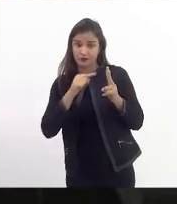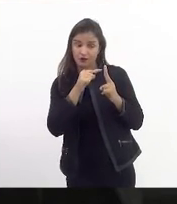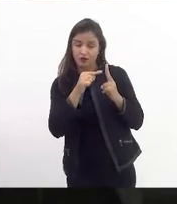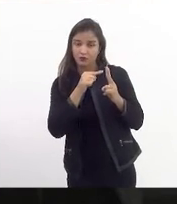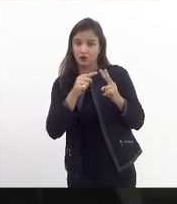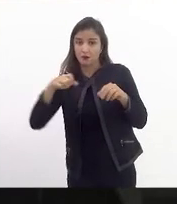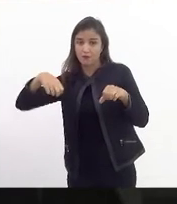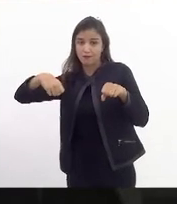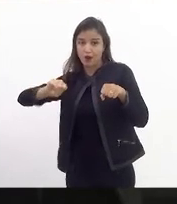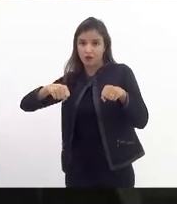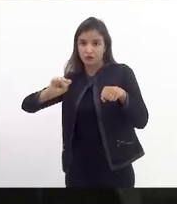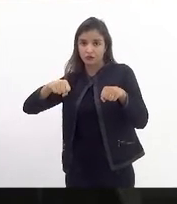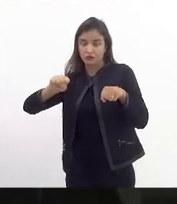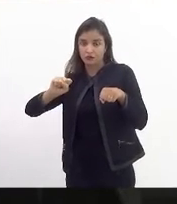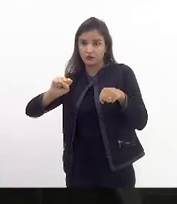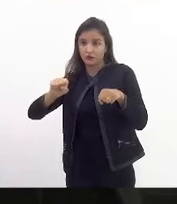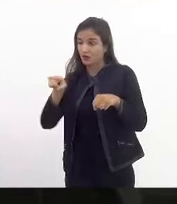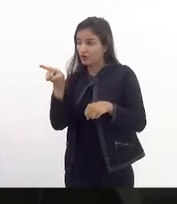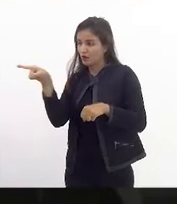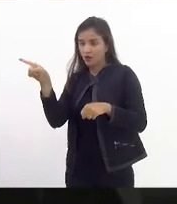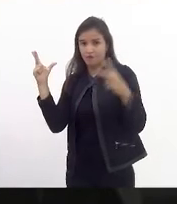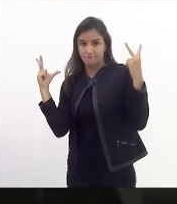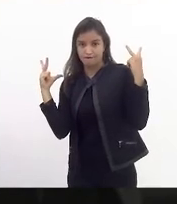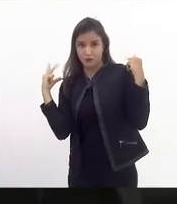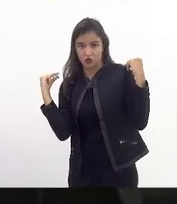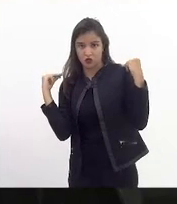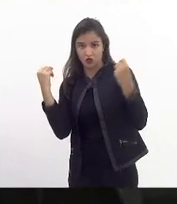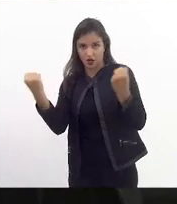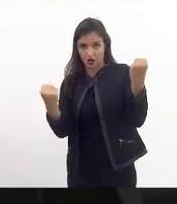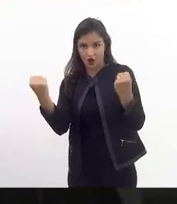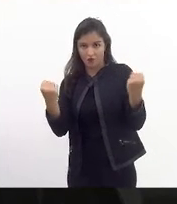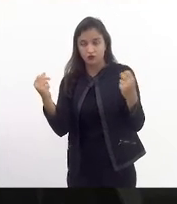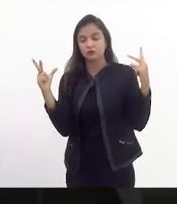render um motorista de um automóvel,